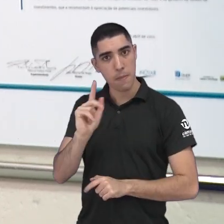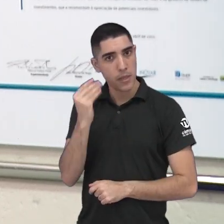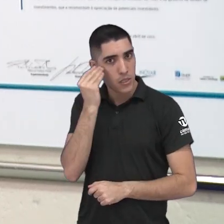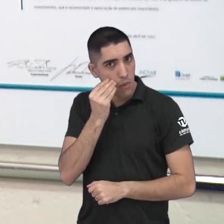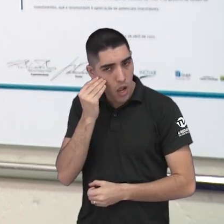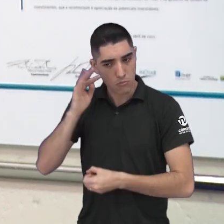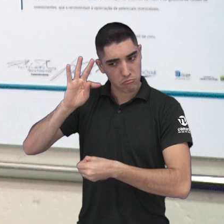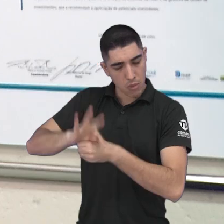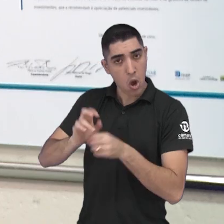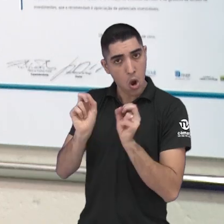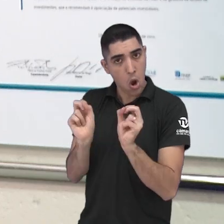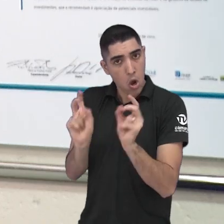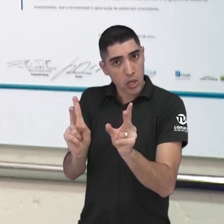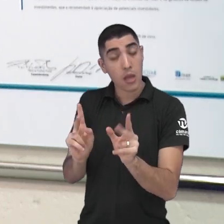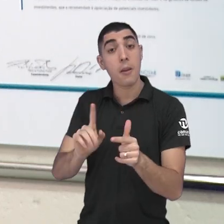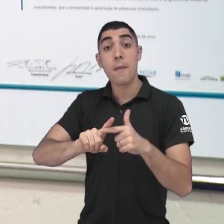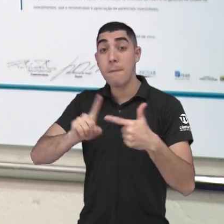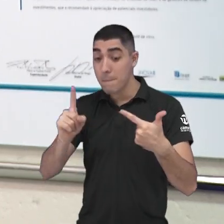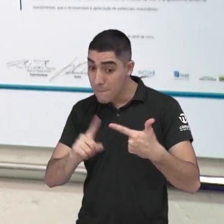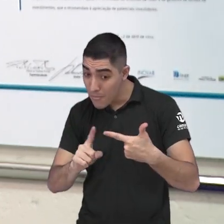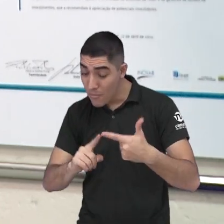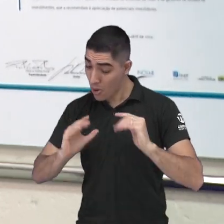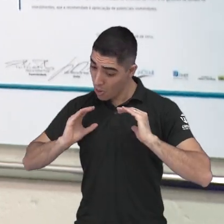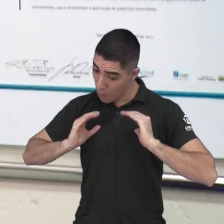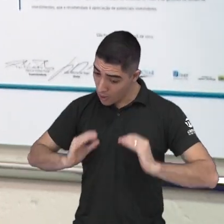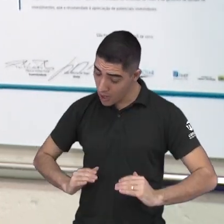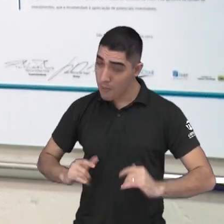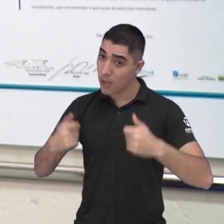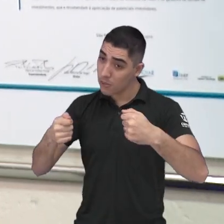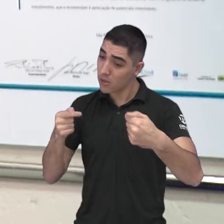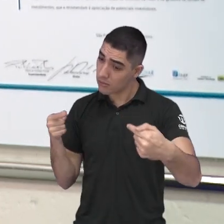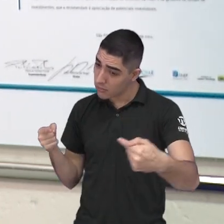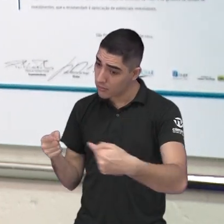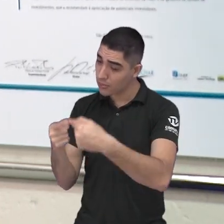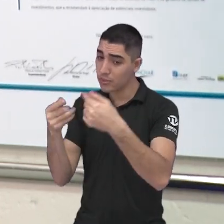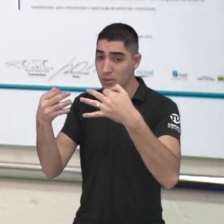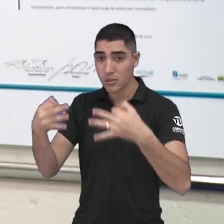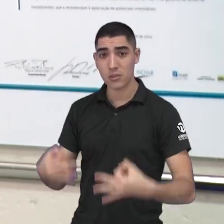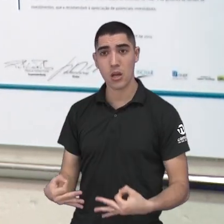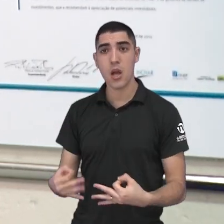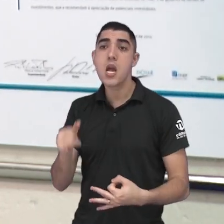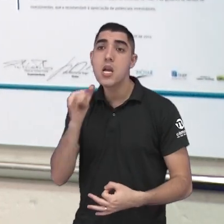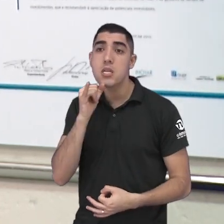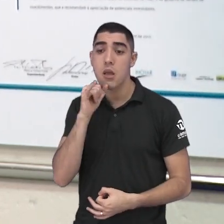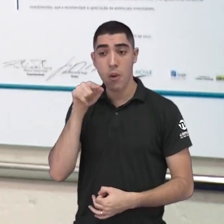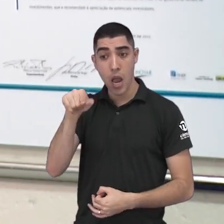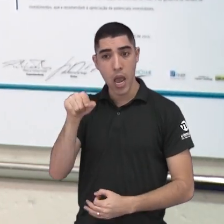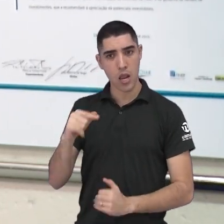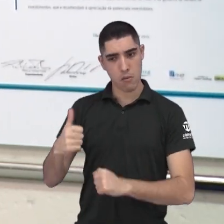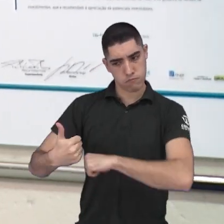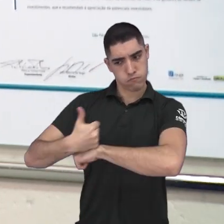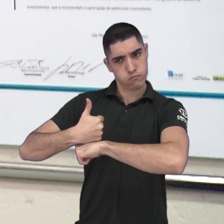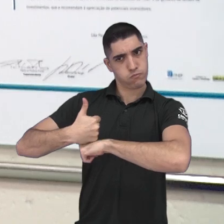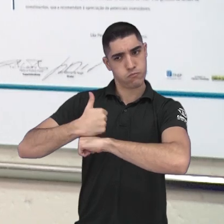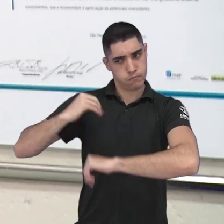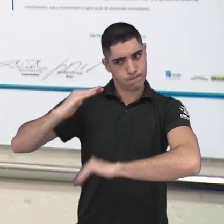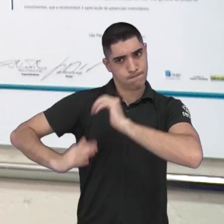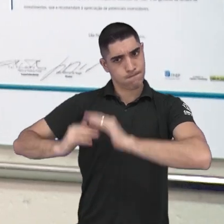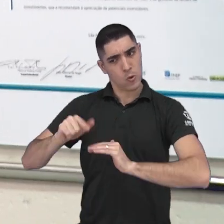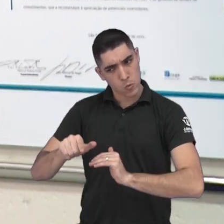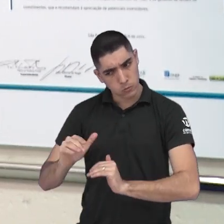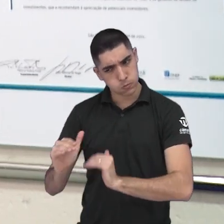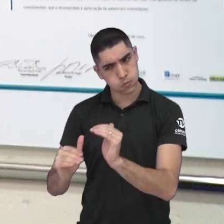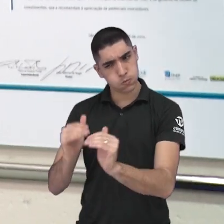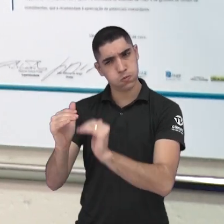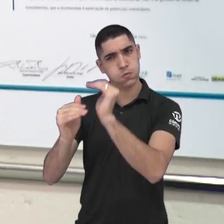por um lado, sejam técnicas, mas que tenham um comportamento que se encaixe com o que a gente espera. Olha, a progressão de carreira dela